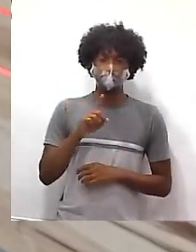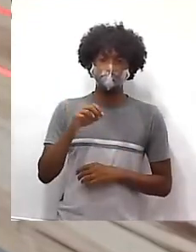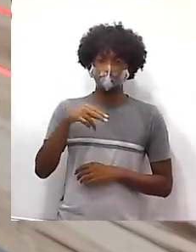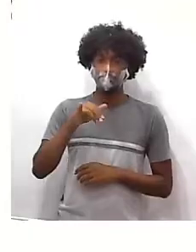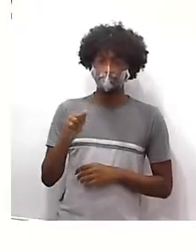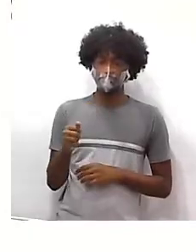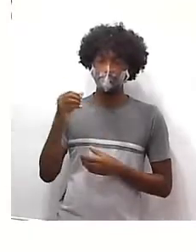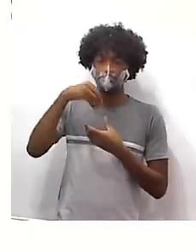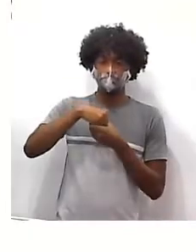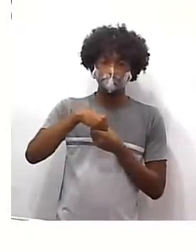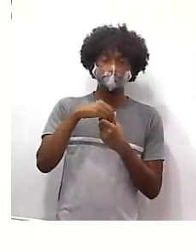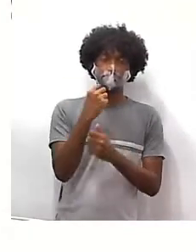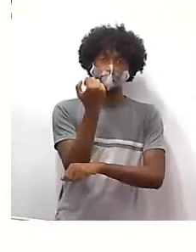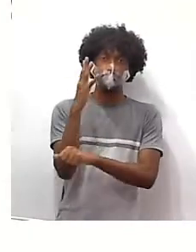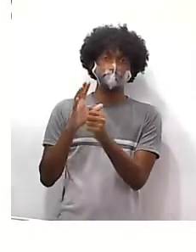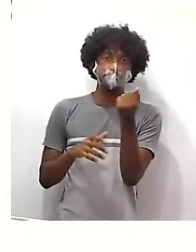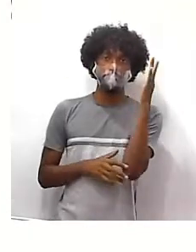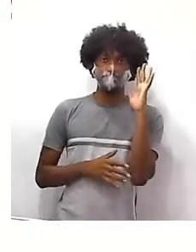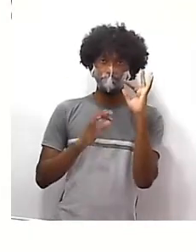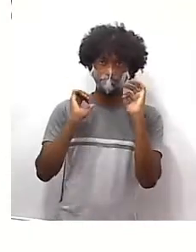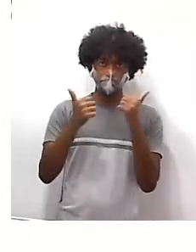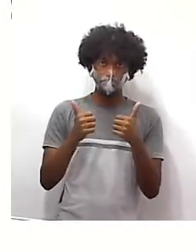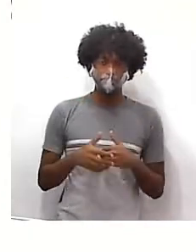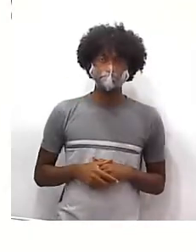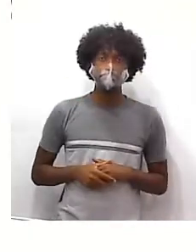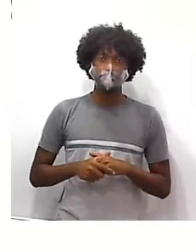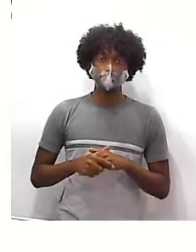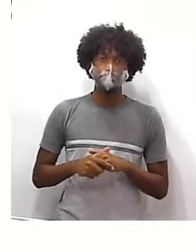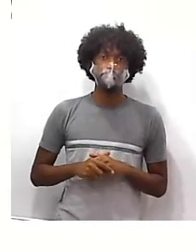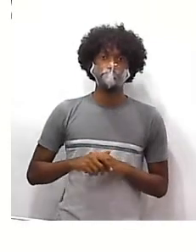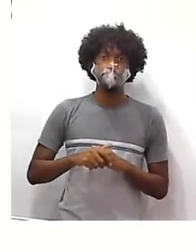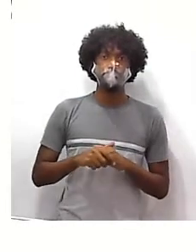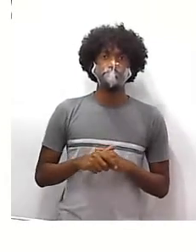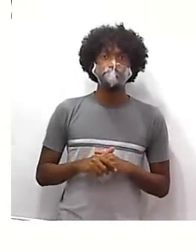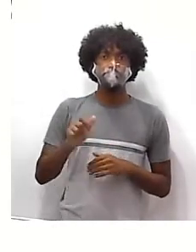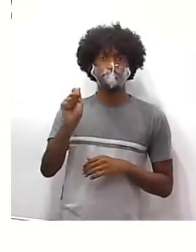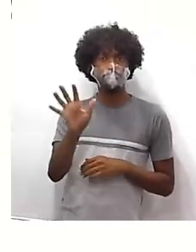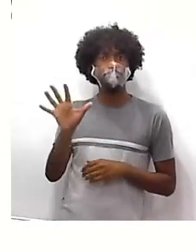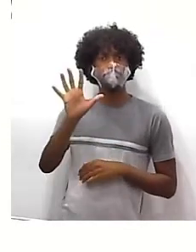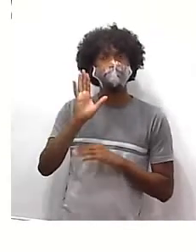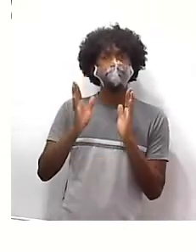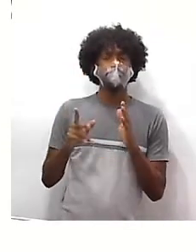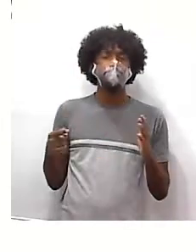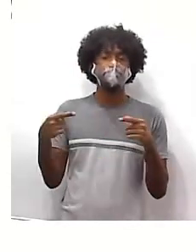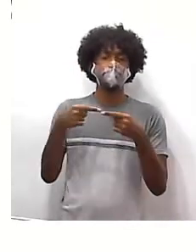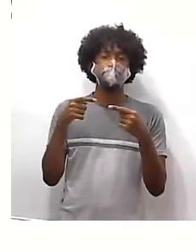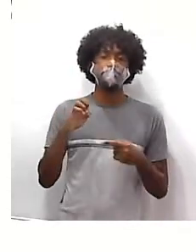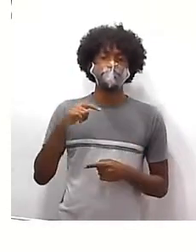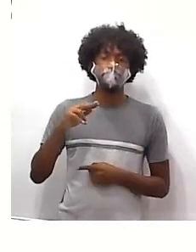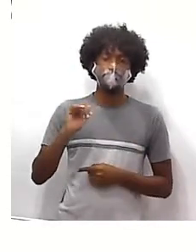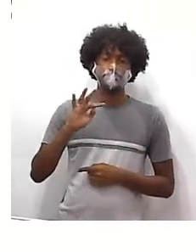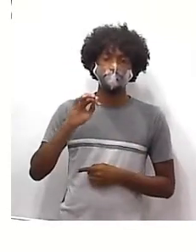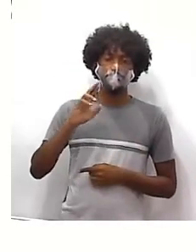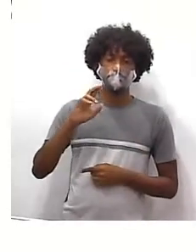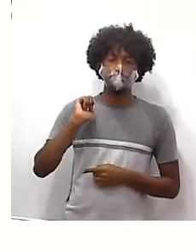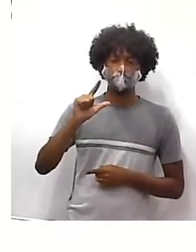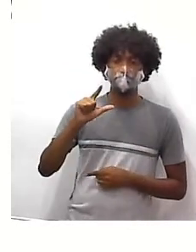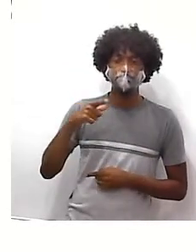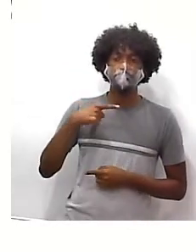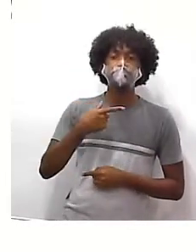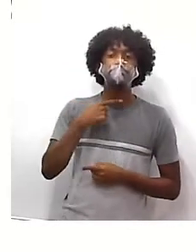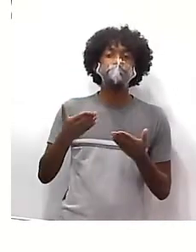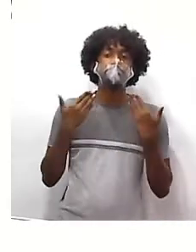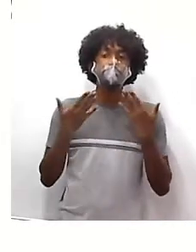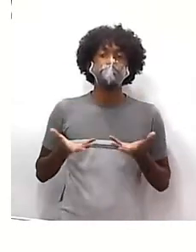do relevo da Amazônia, ok? Então, o clima da Amazônia ela é equatorial, caracterizados por elevadas